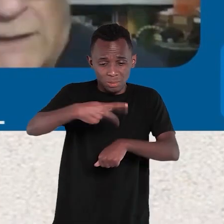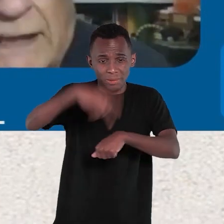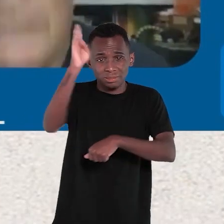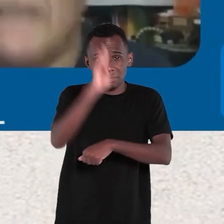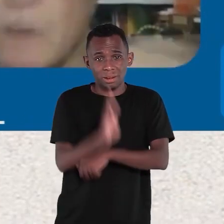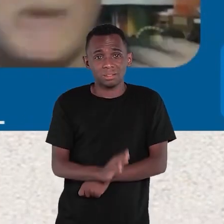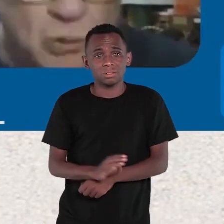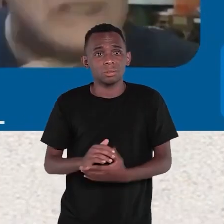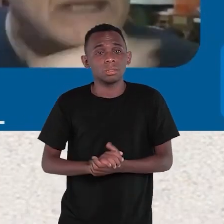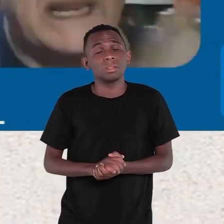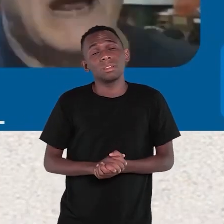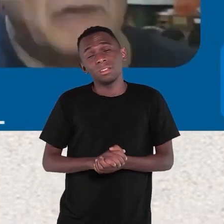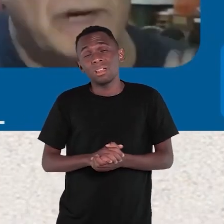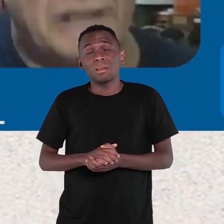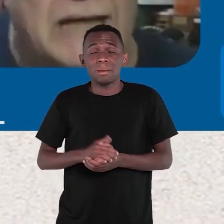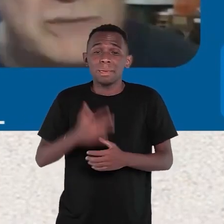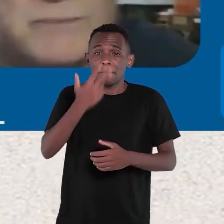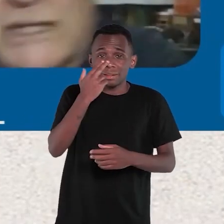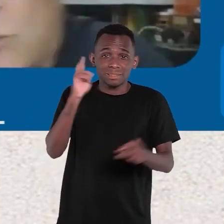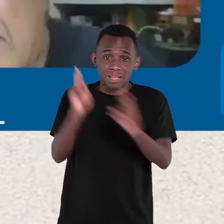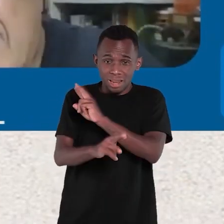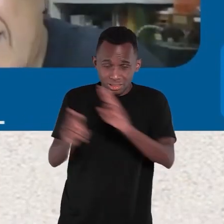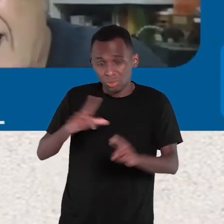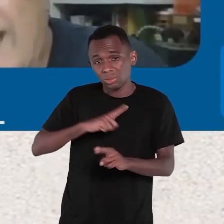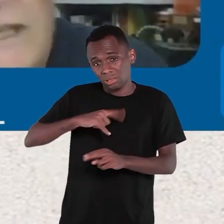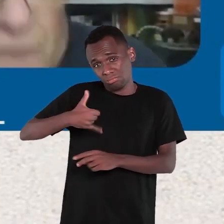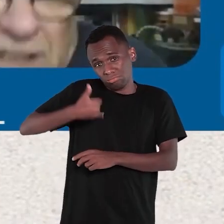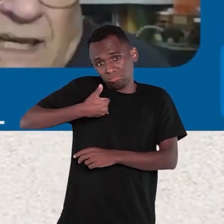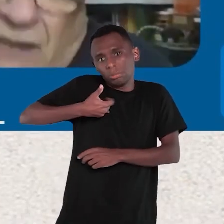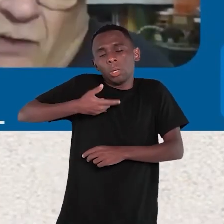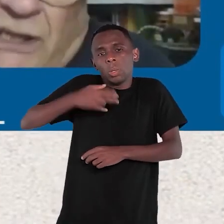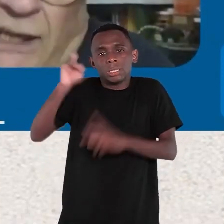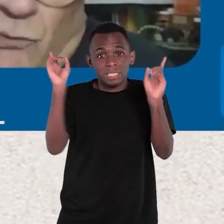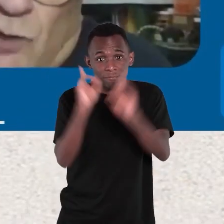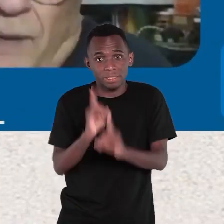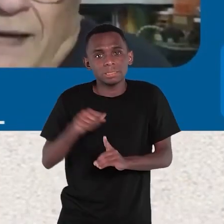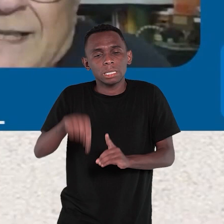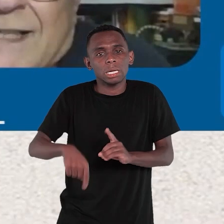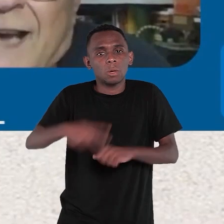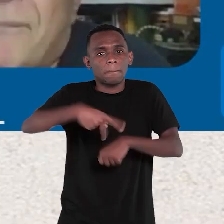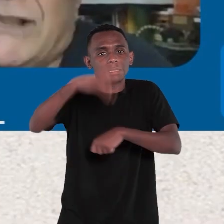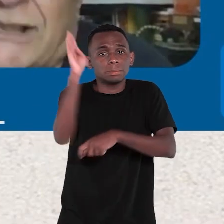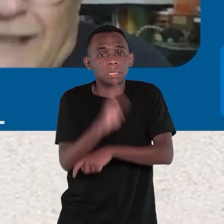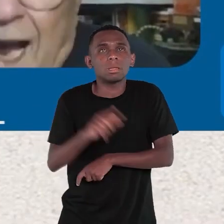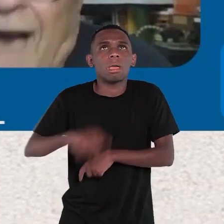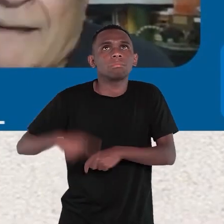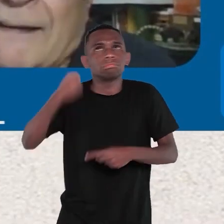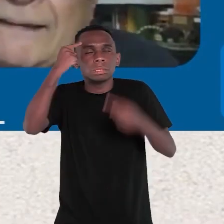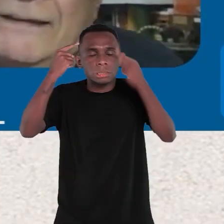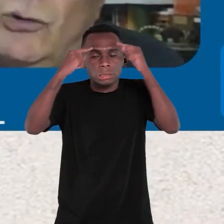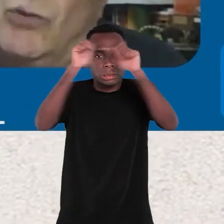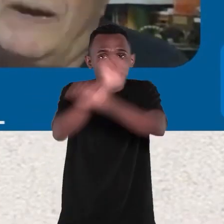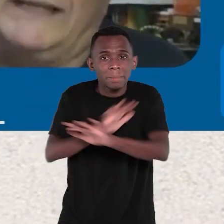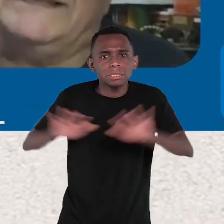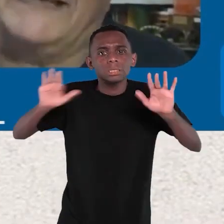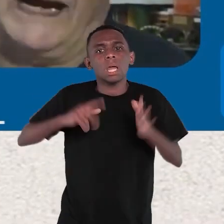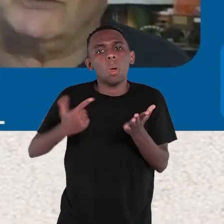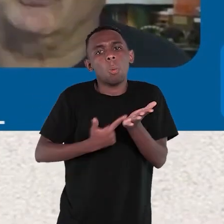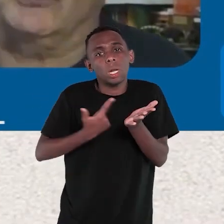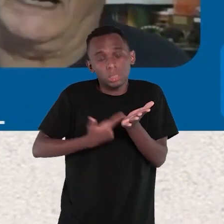país, né? E tem uma coisa que tem a ver com a idade mesmo, né? A deficiência que nós criamos no nosso país é imaginar